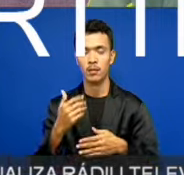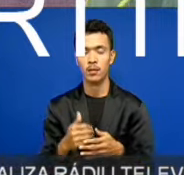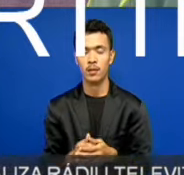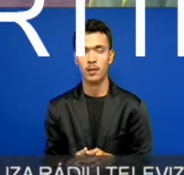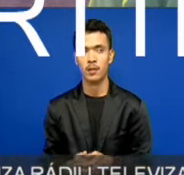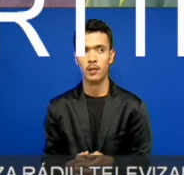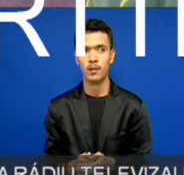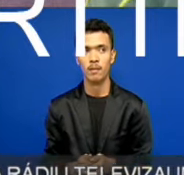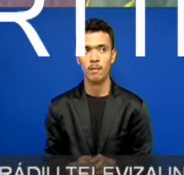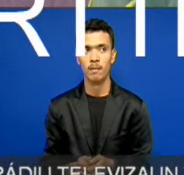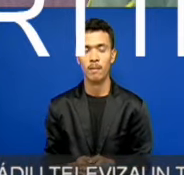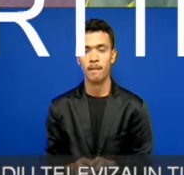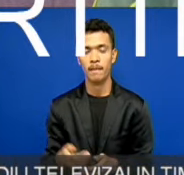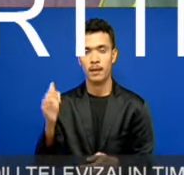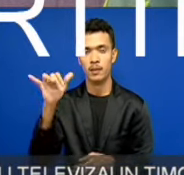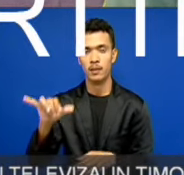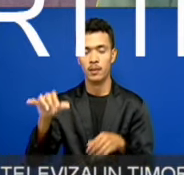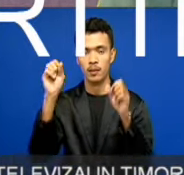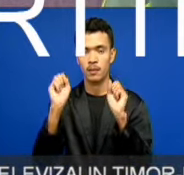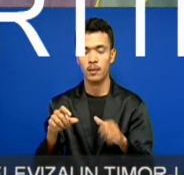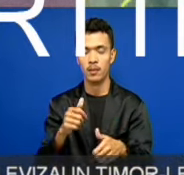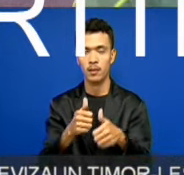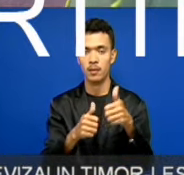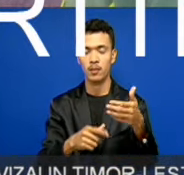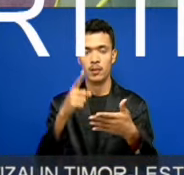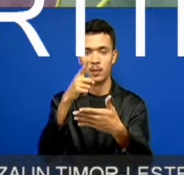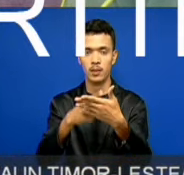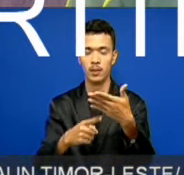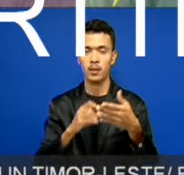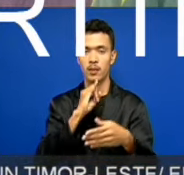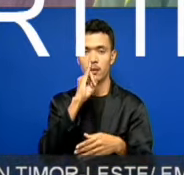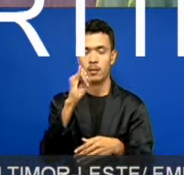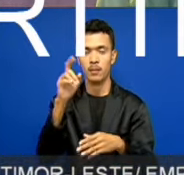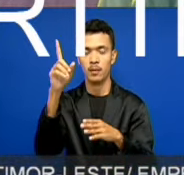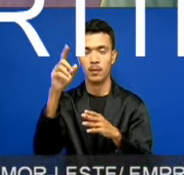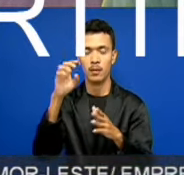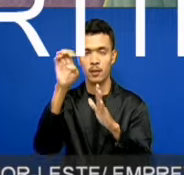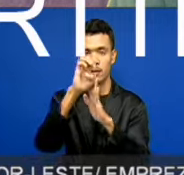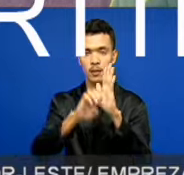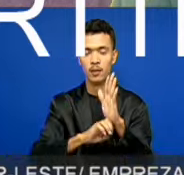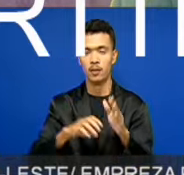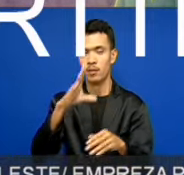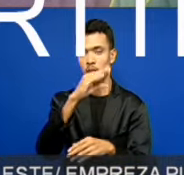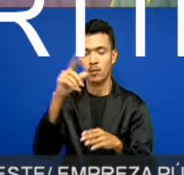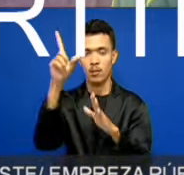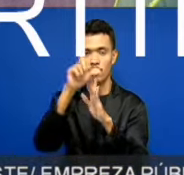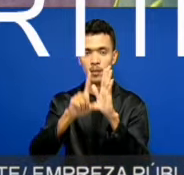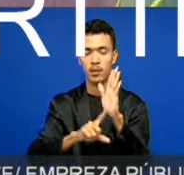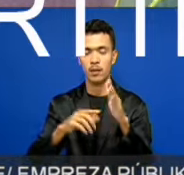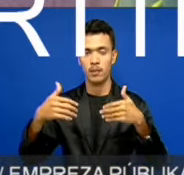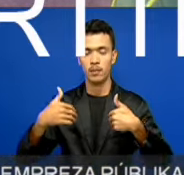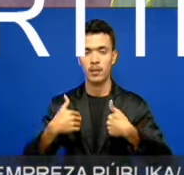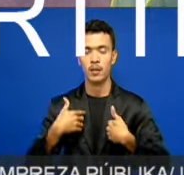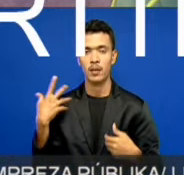Sira. A tu Sira, vamos ver ele cumprir, sair da uma estado ou lei, também em Rationa. A tu Nebe, a mim mais contente,